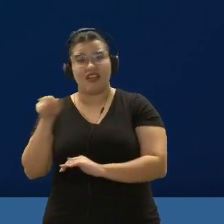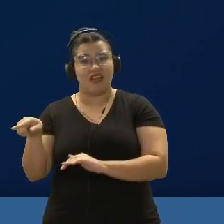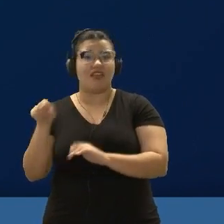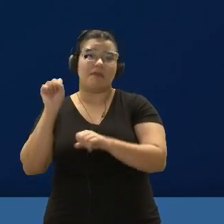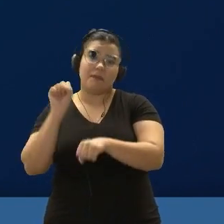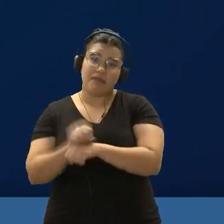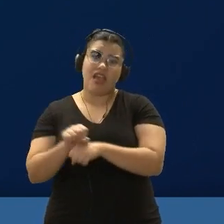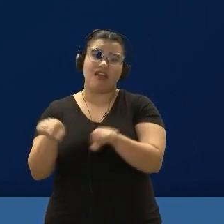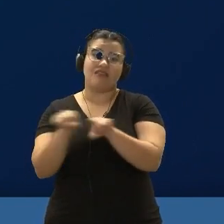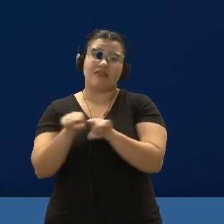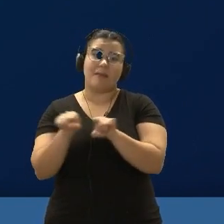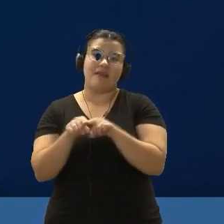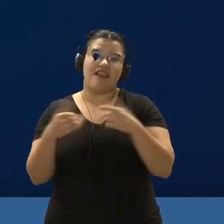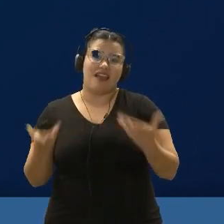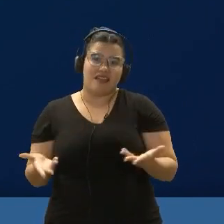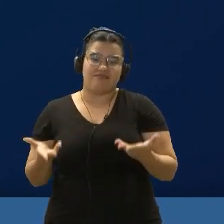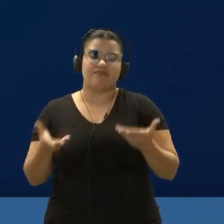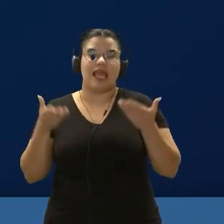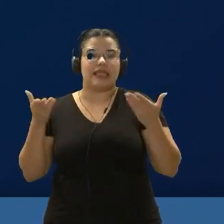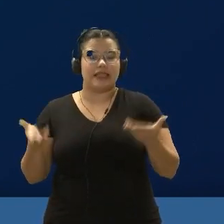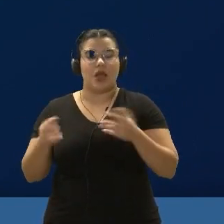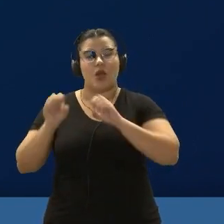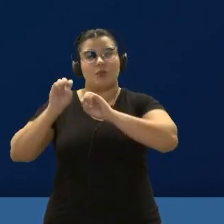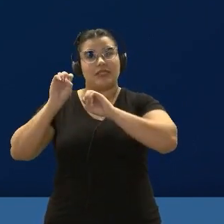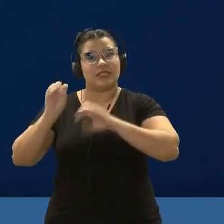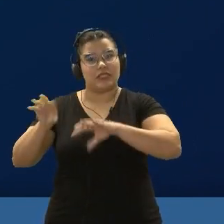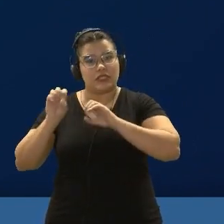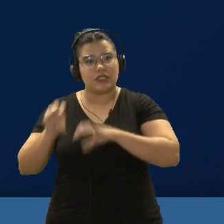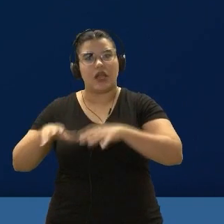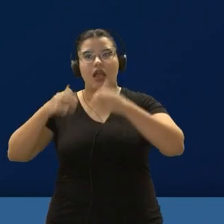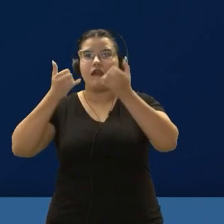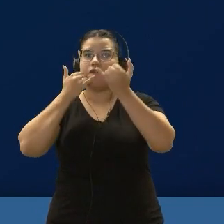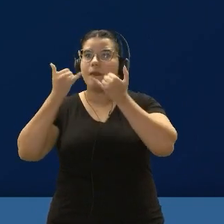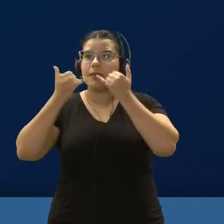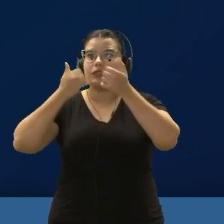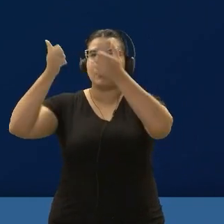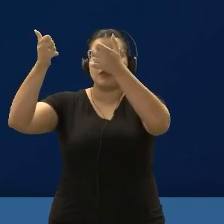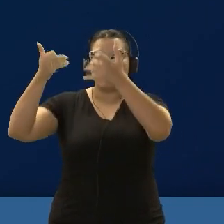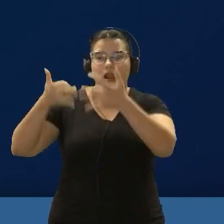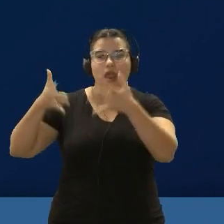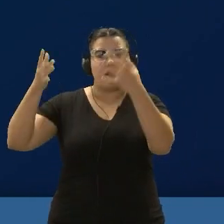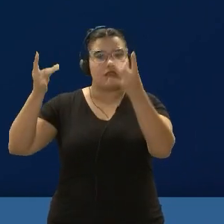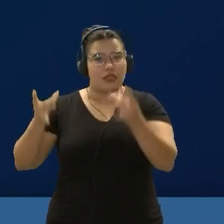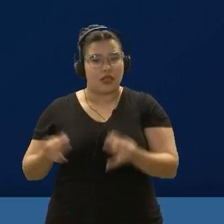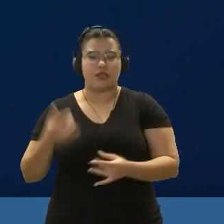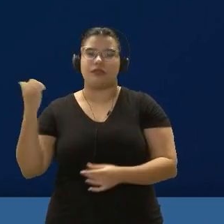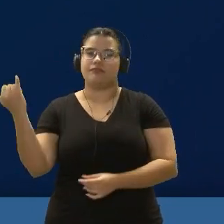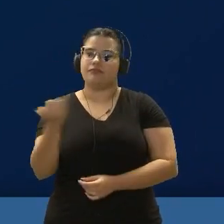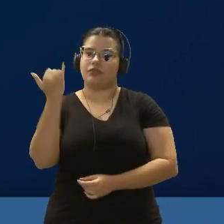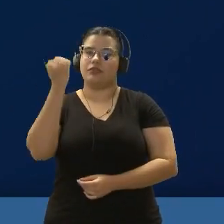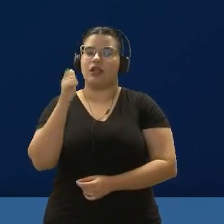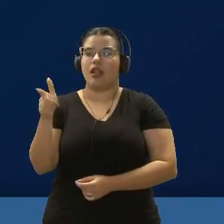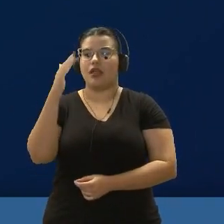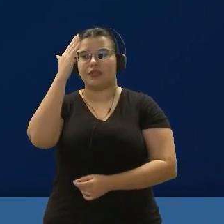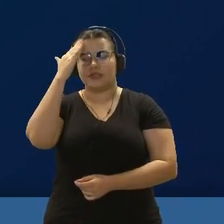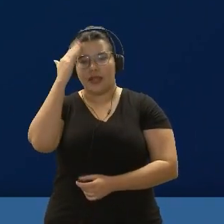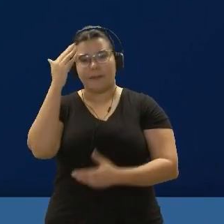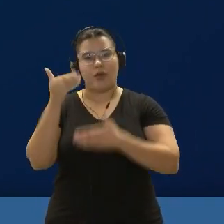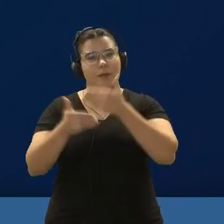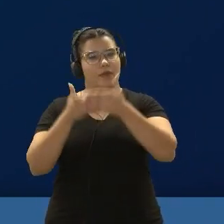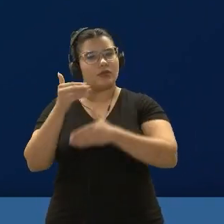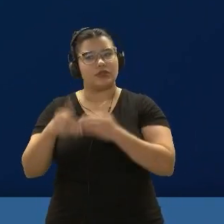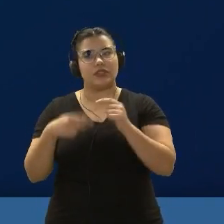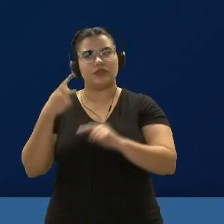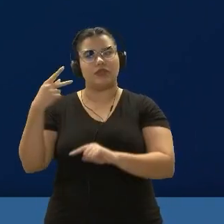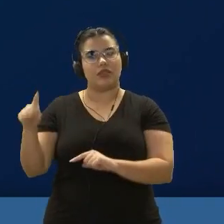relaxar um pouco. Então, trazer isso e trazer essa informação para ele é importante. Entender o processo do paciente.